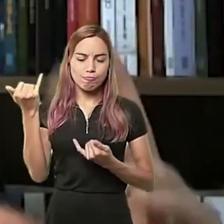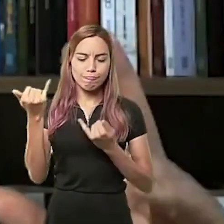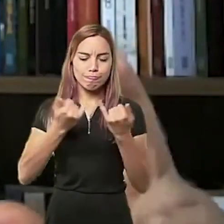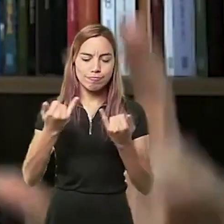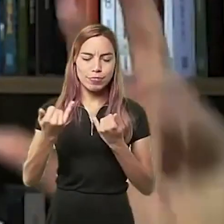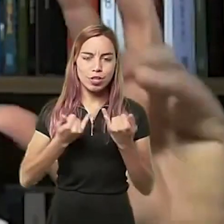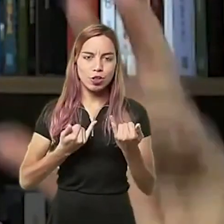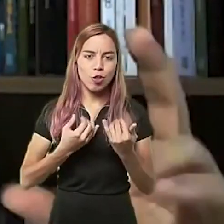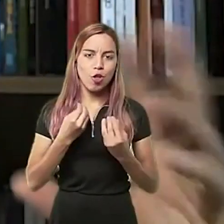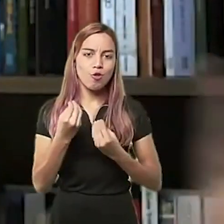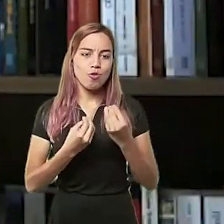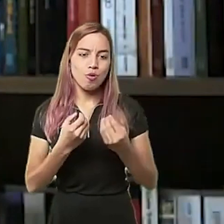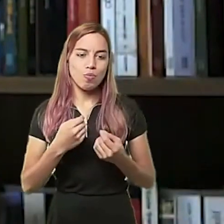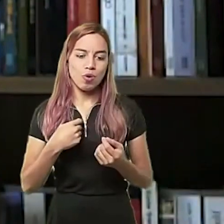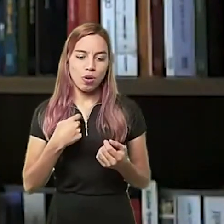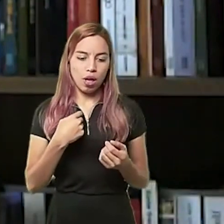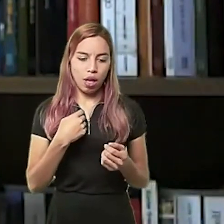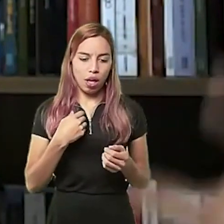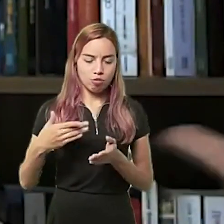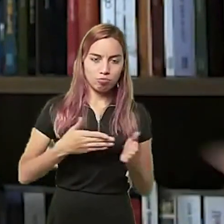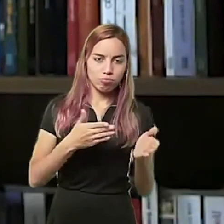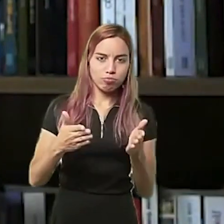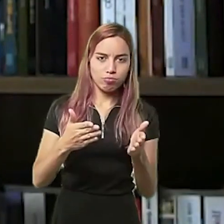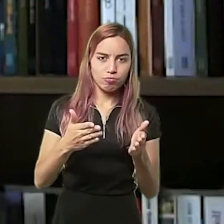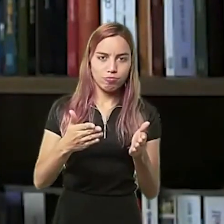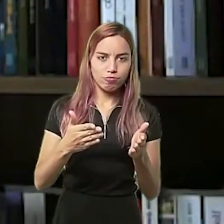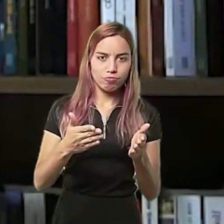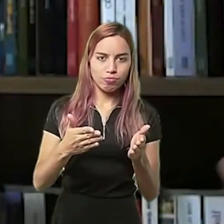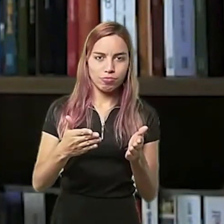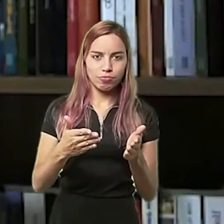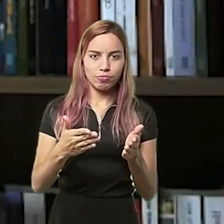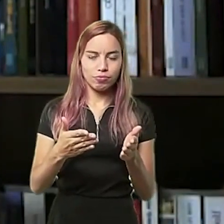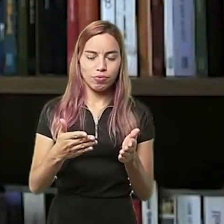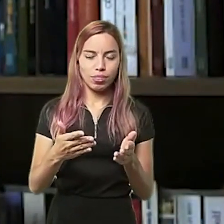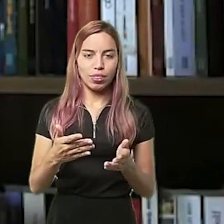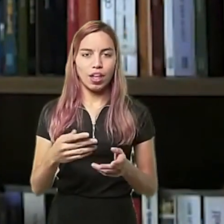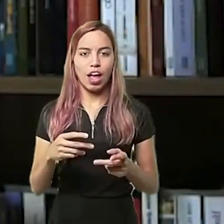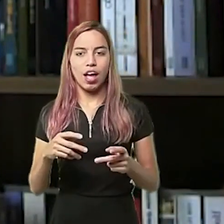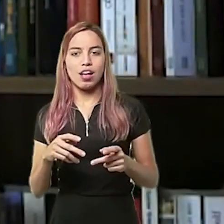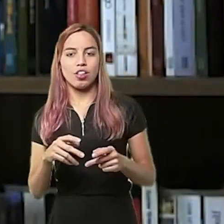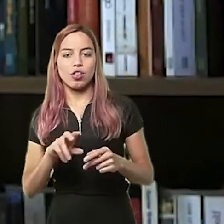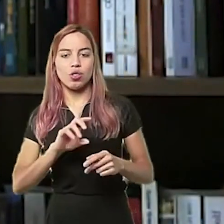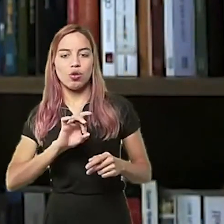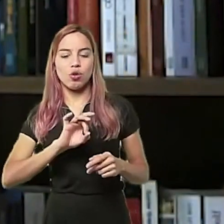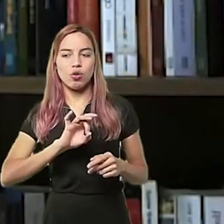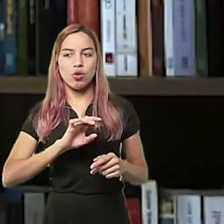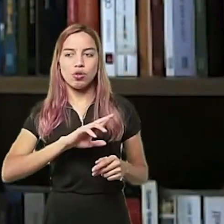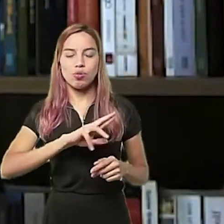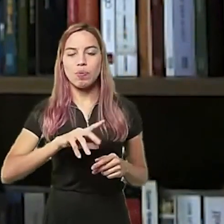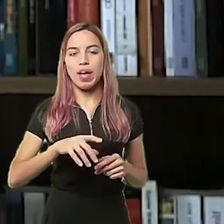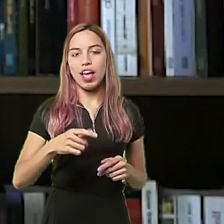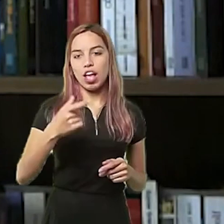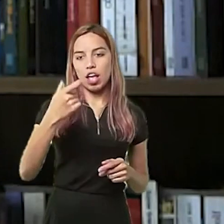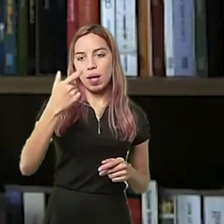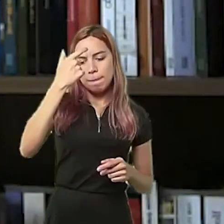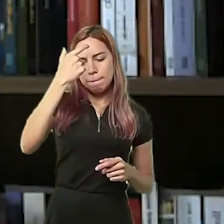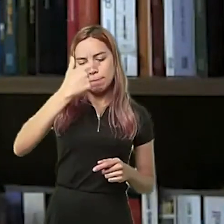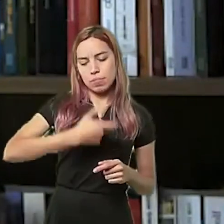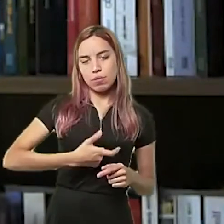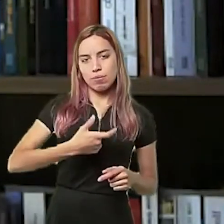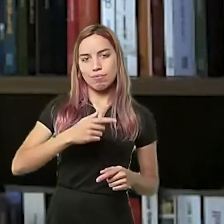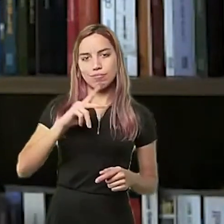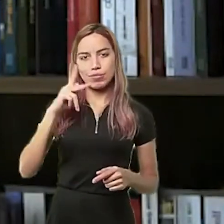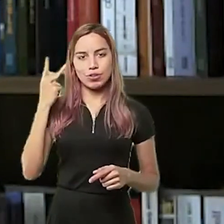A história que eu falo, a história com H maiúsculo, né? Essa história humana, né? A história que vivemos e que